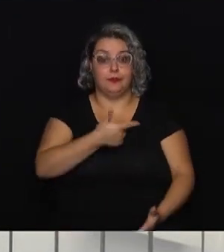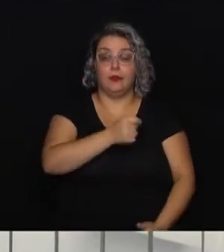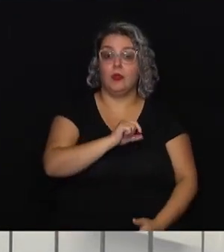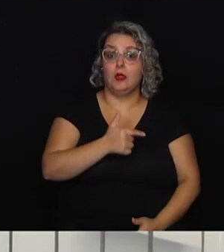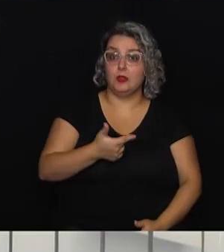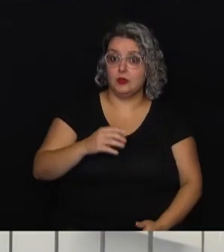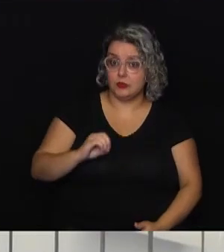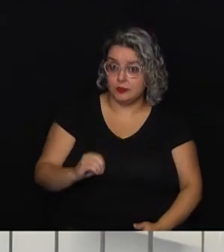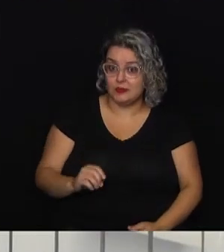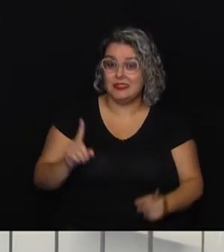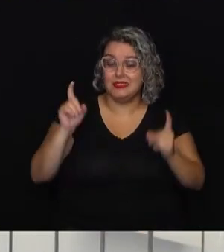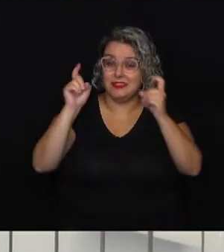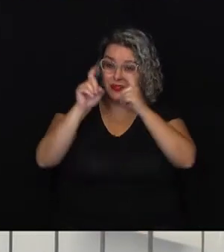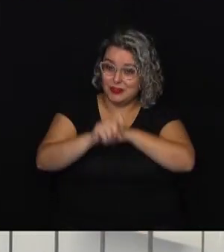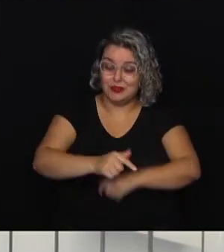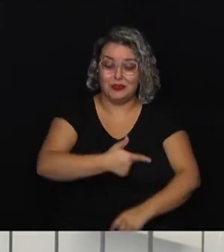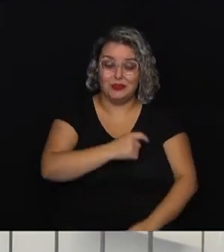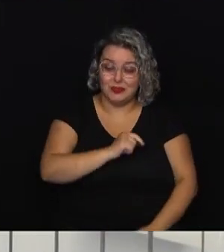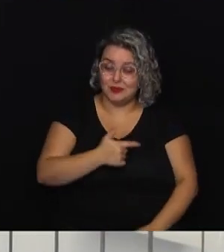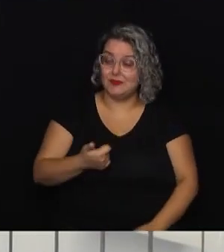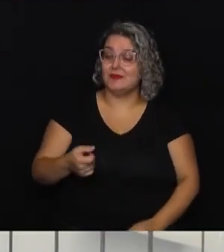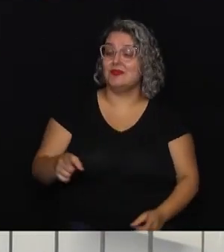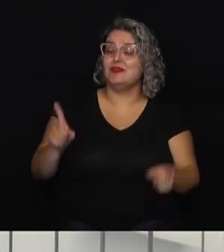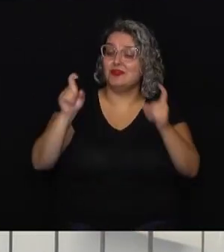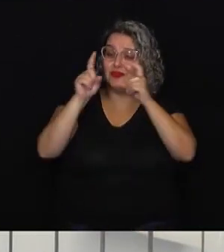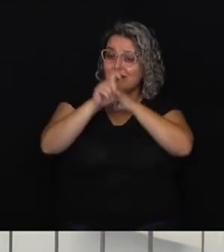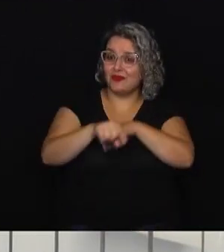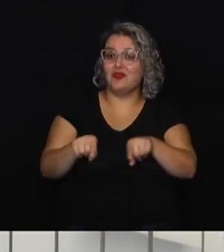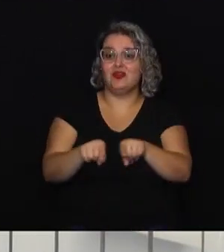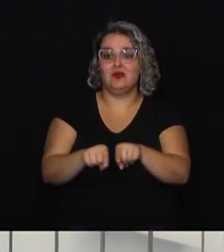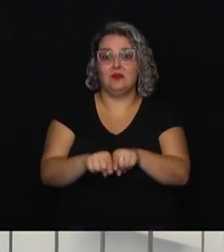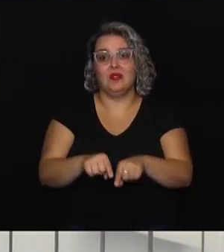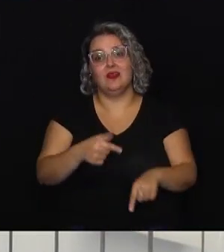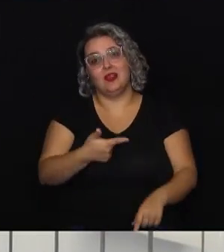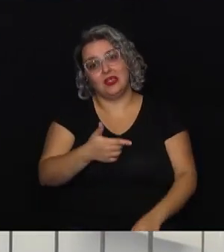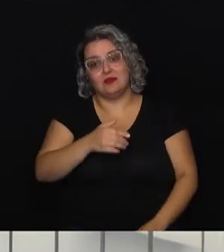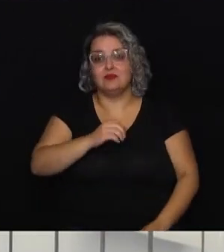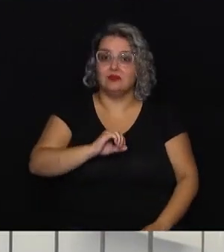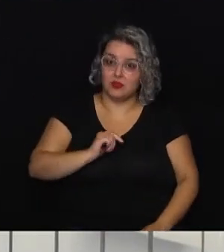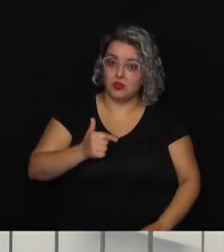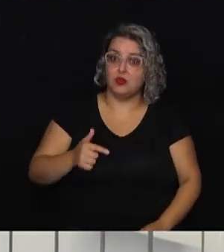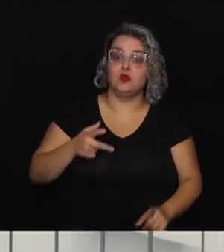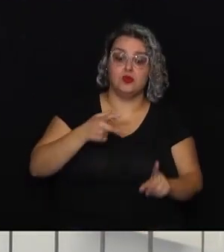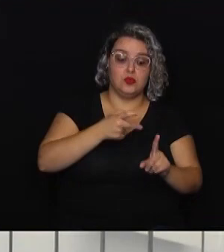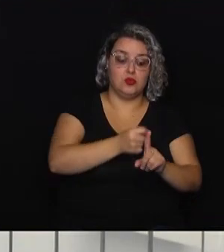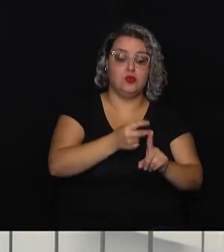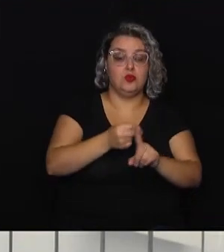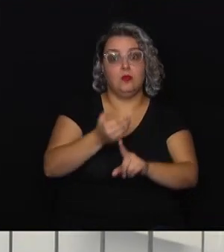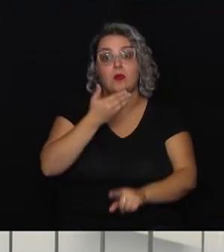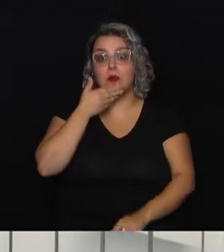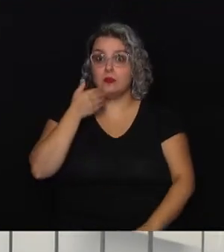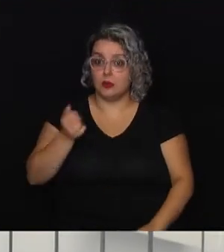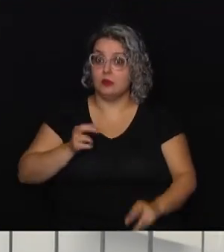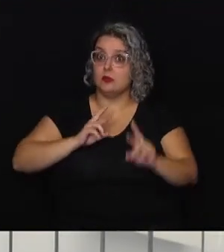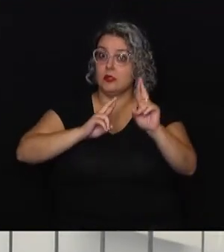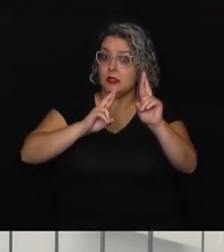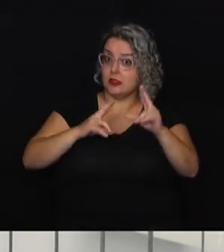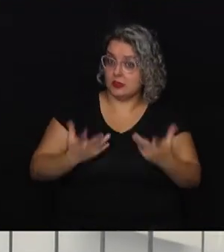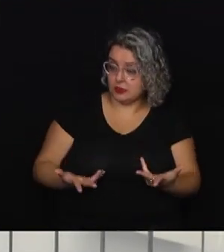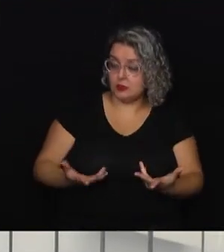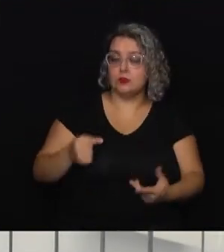muito difícil, 2021 também, 2022 através da vacinação foi melhorando e a expectativa então para